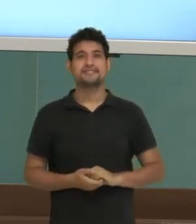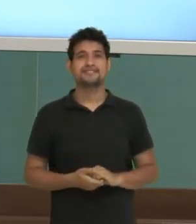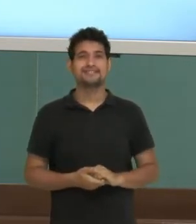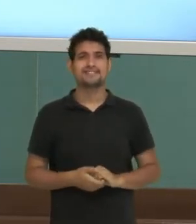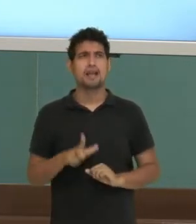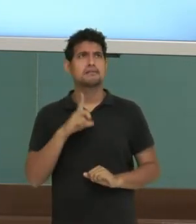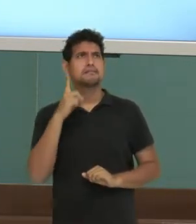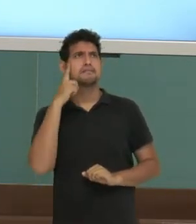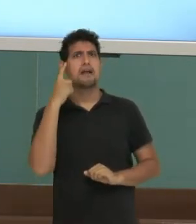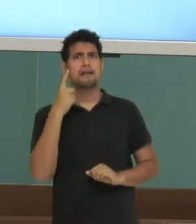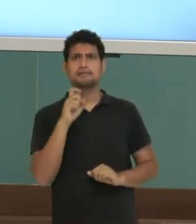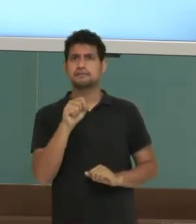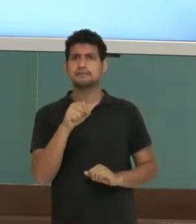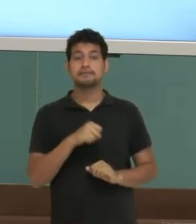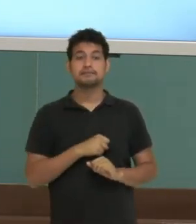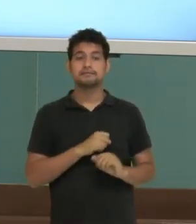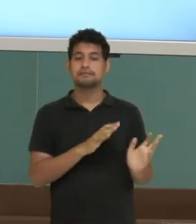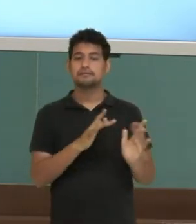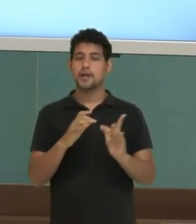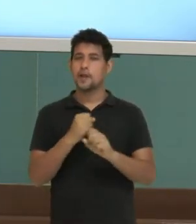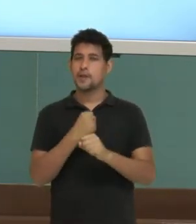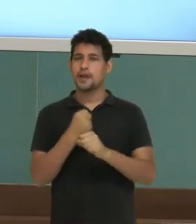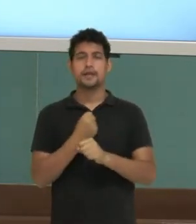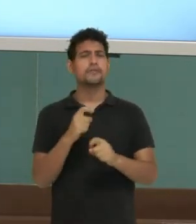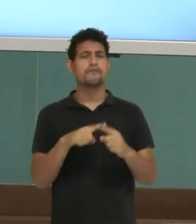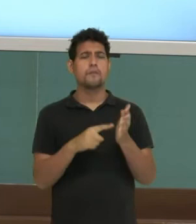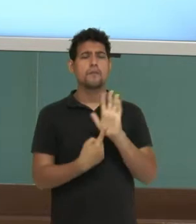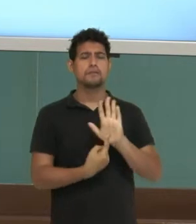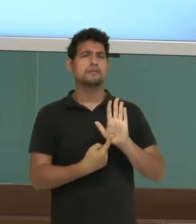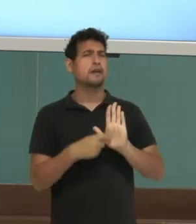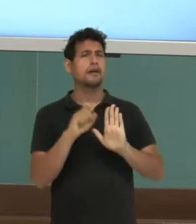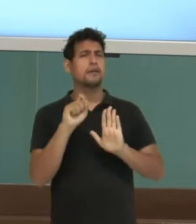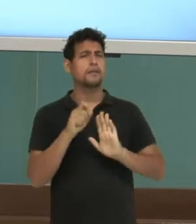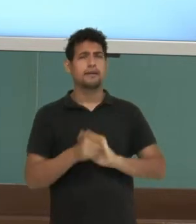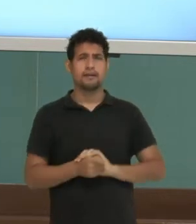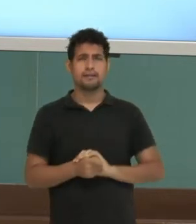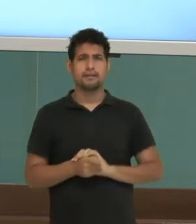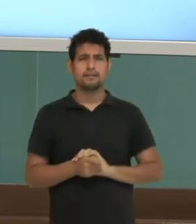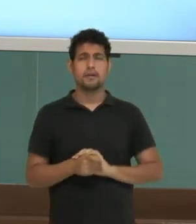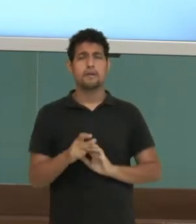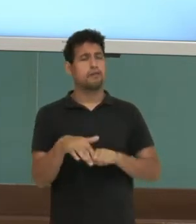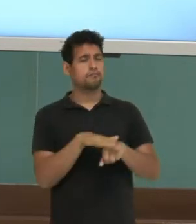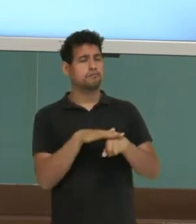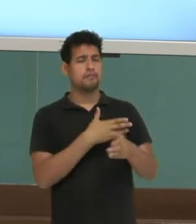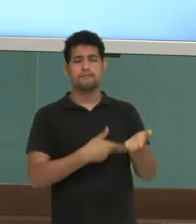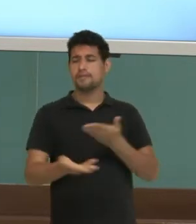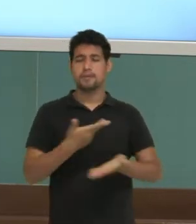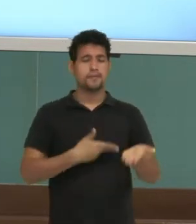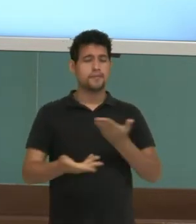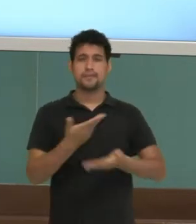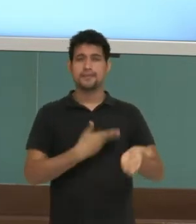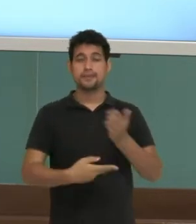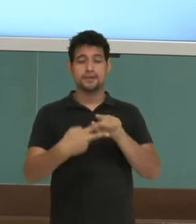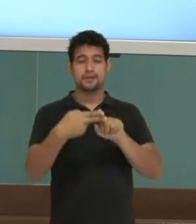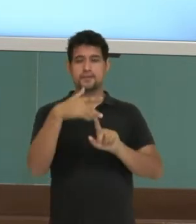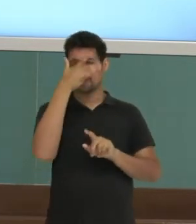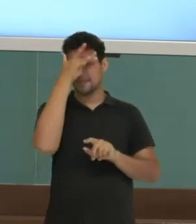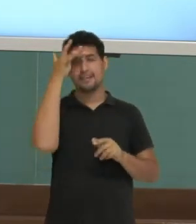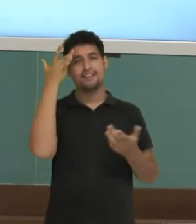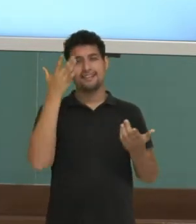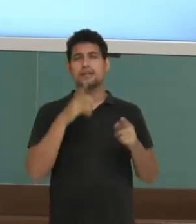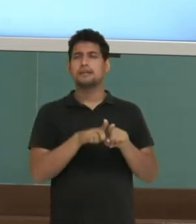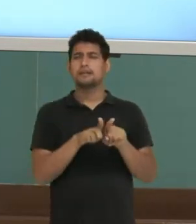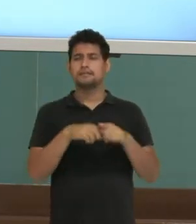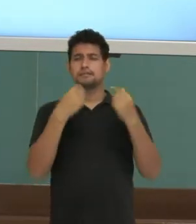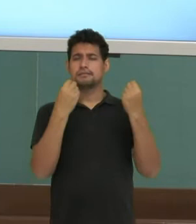essa ideia das estações do ano. Então eu trago para vocês uma conversa, um diálogo entre duas pessoas. E eu